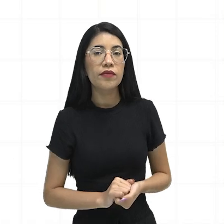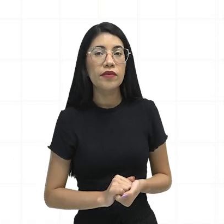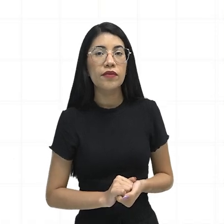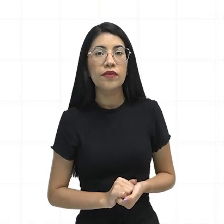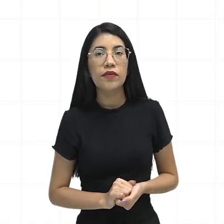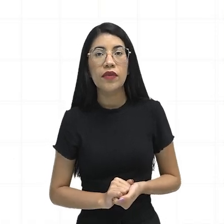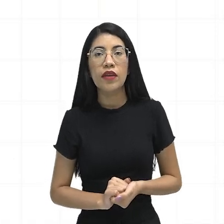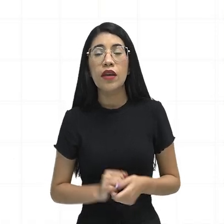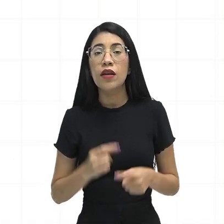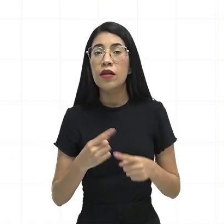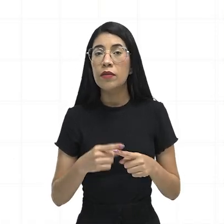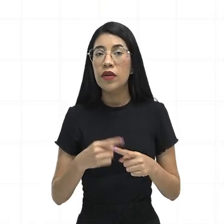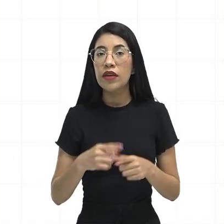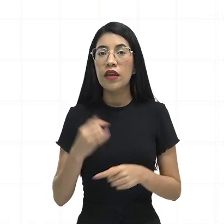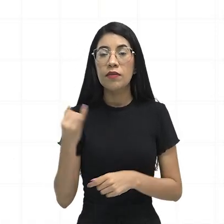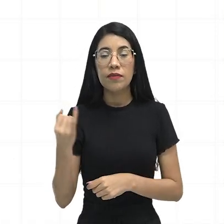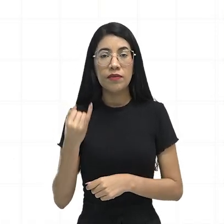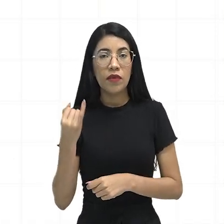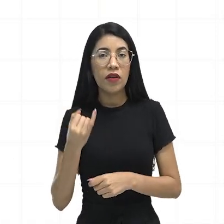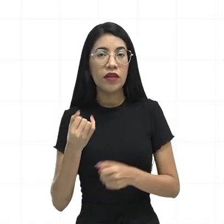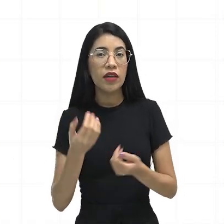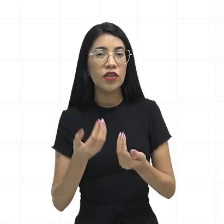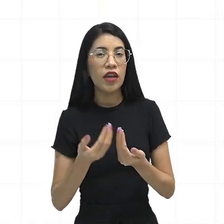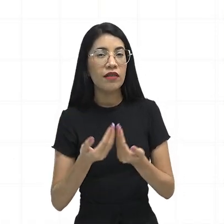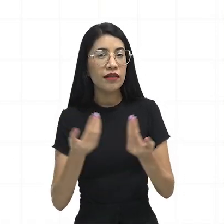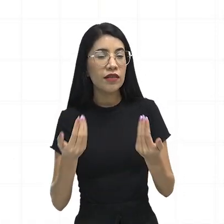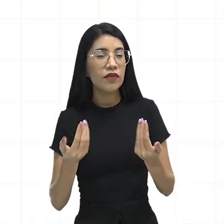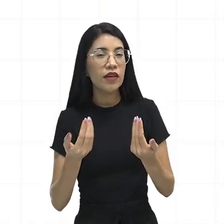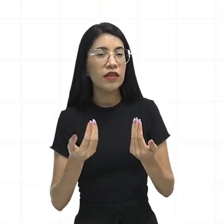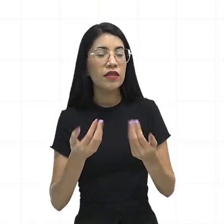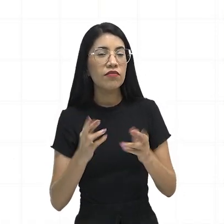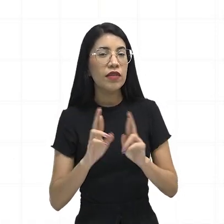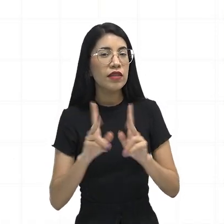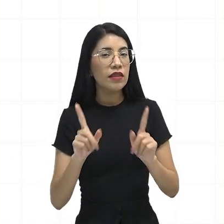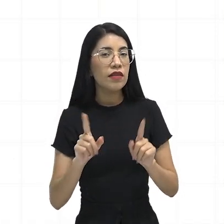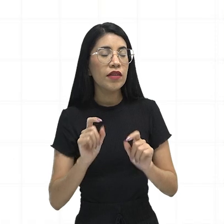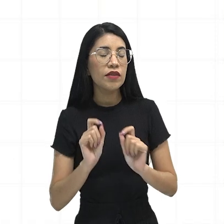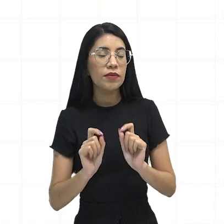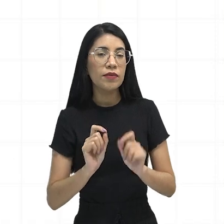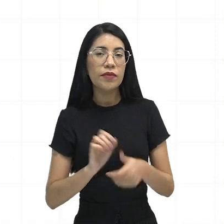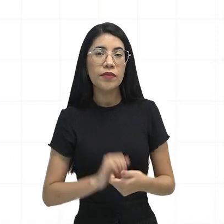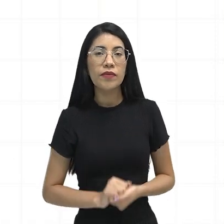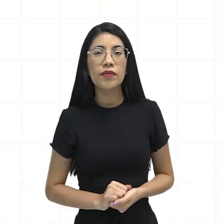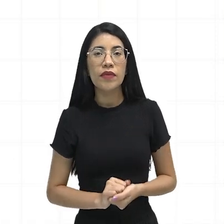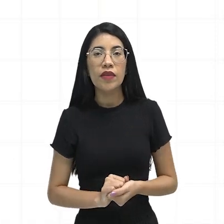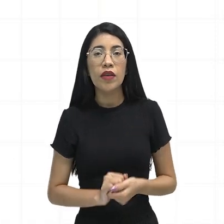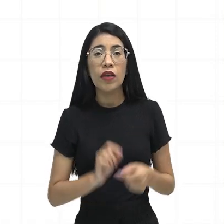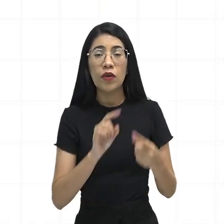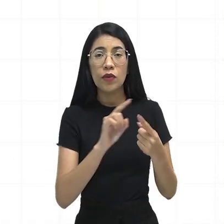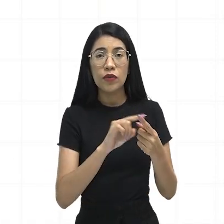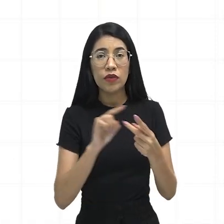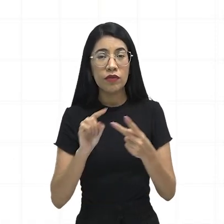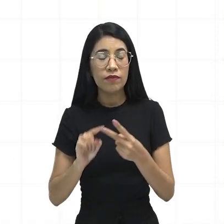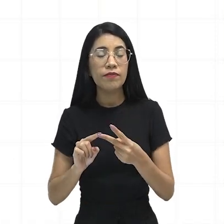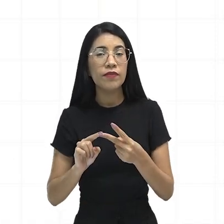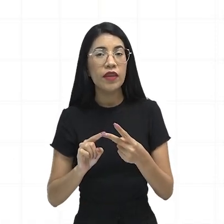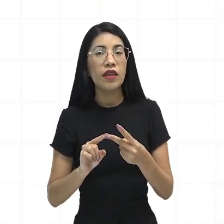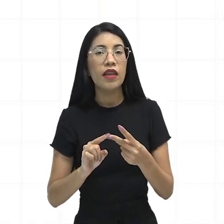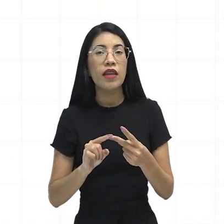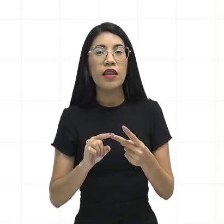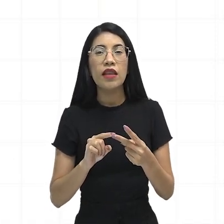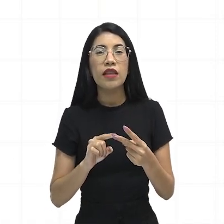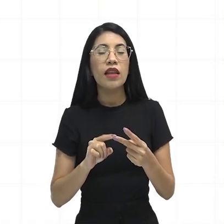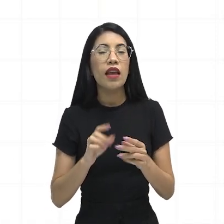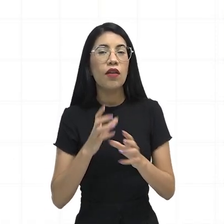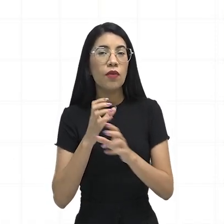Por que que é importante a gente fazer essa separação? Justamente porque para cada um desses tipos a gente